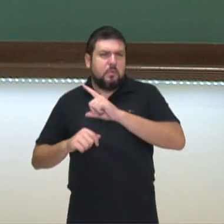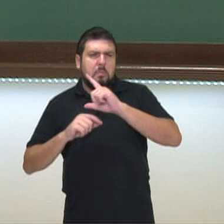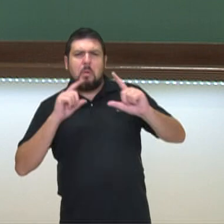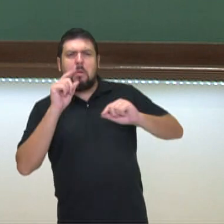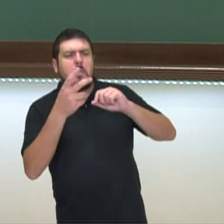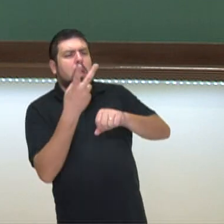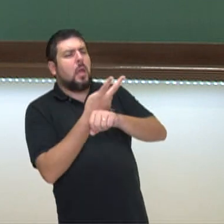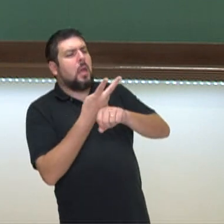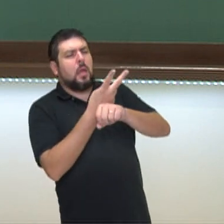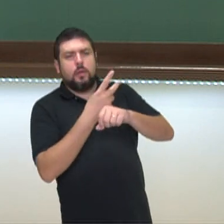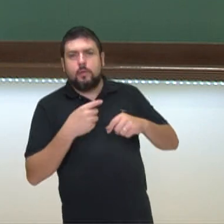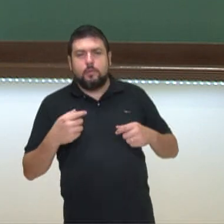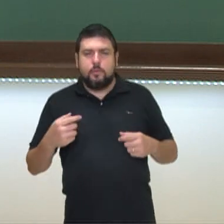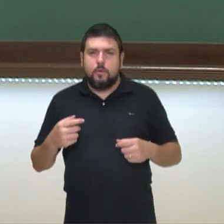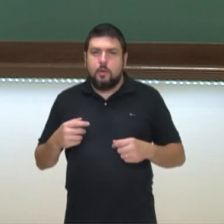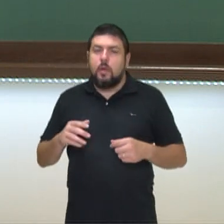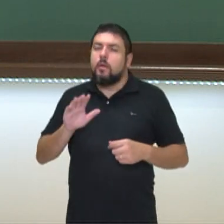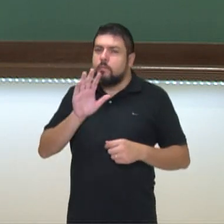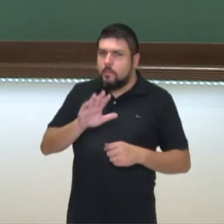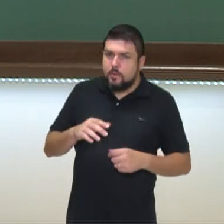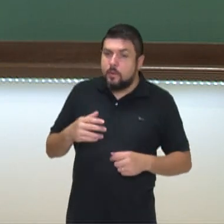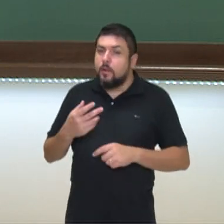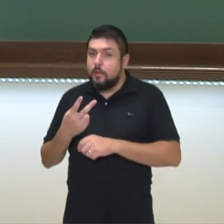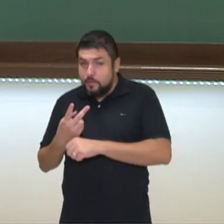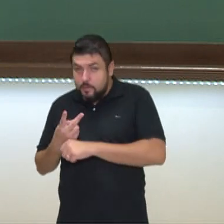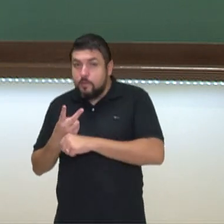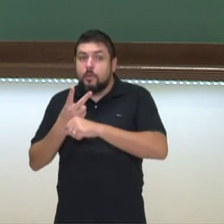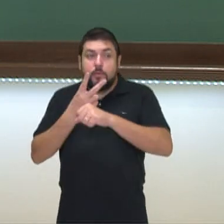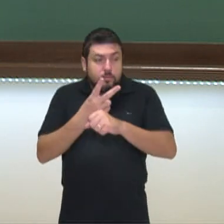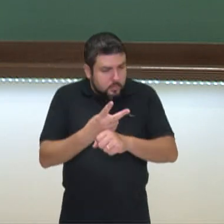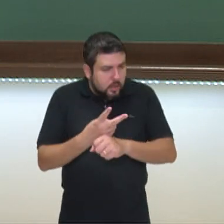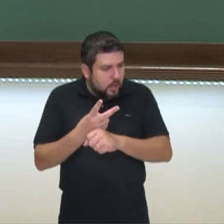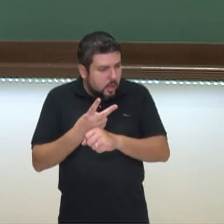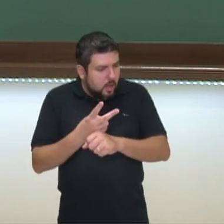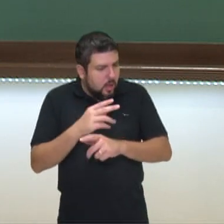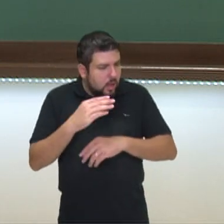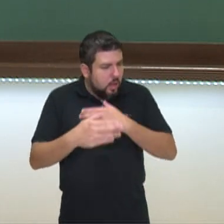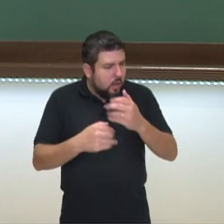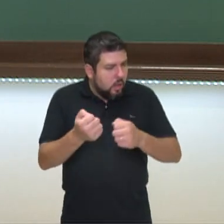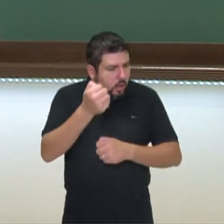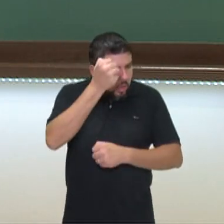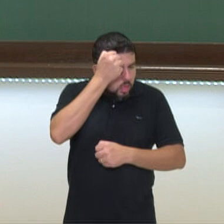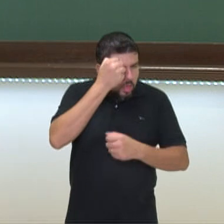Ou, aliás, ele precisou ter saído para dar valor ao que tinha, né?